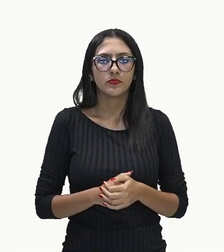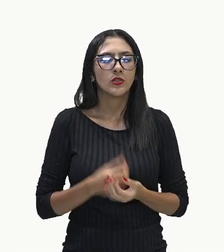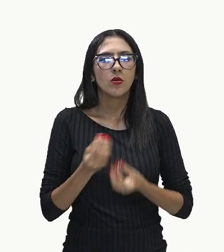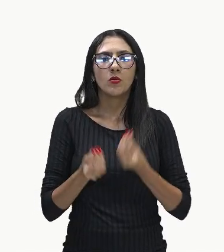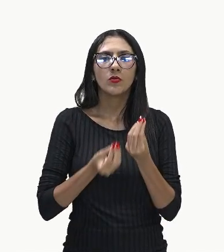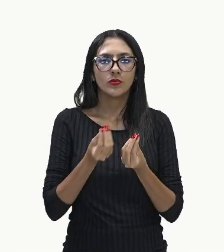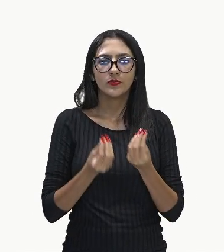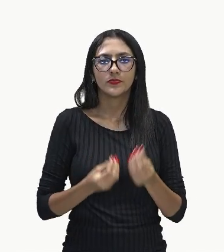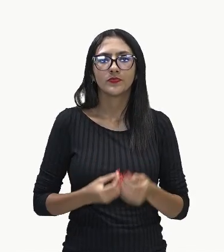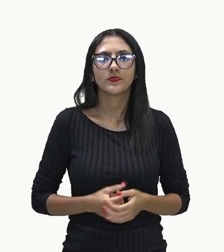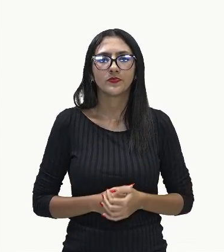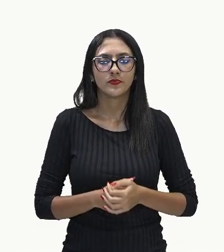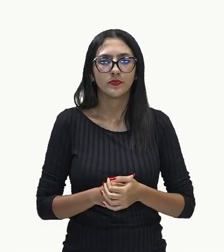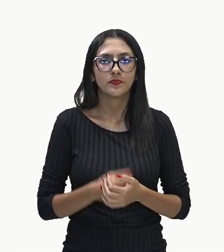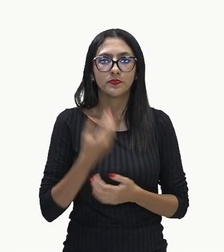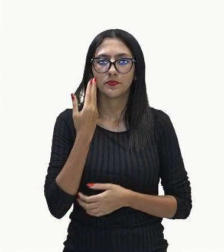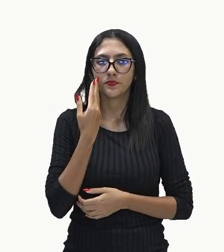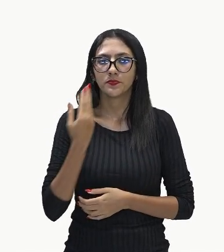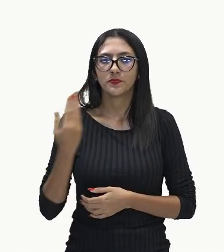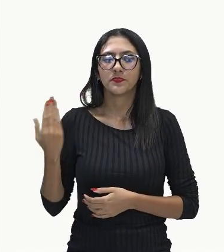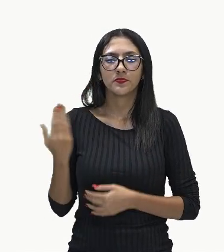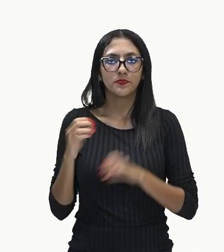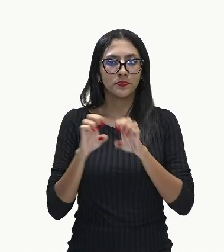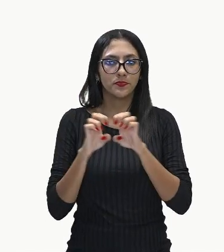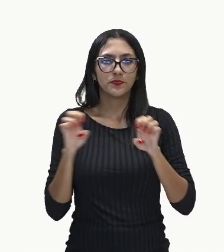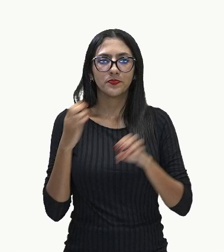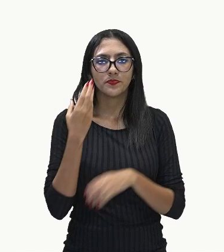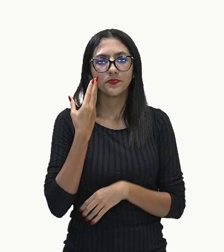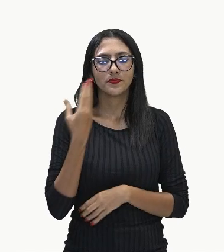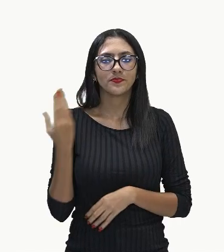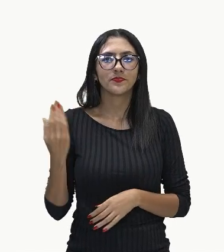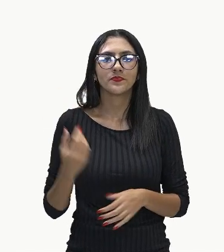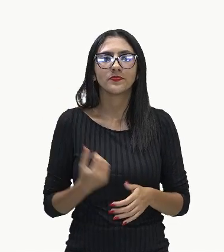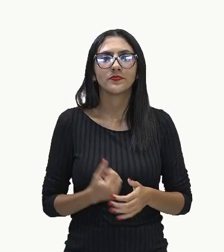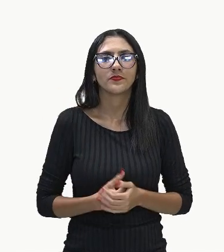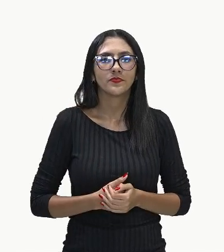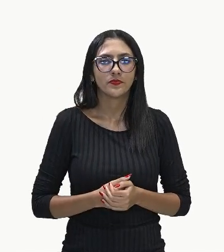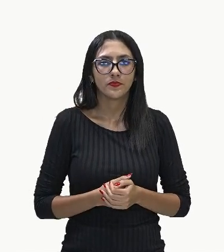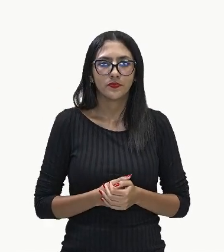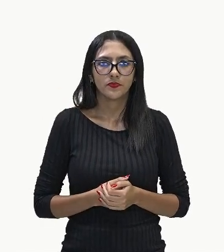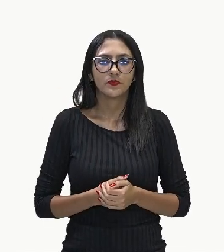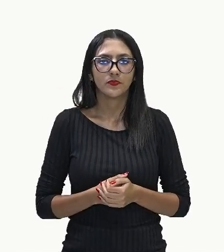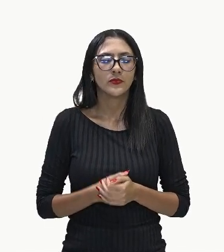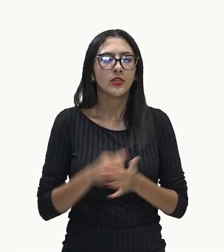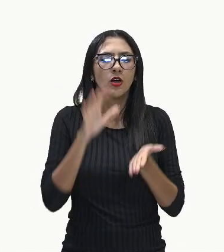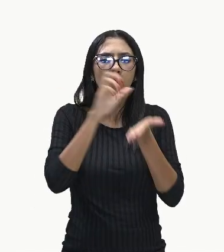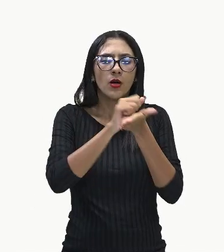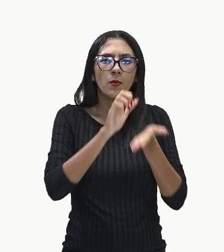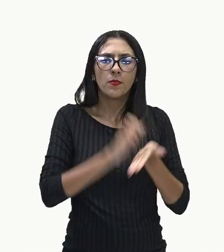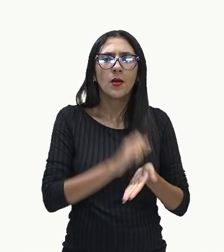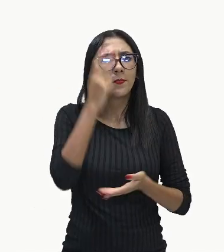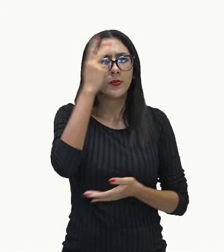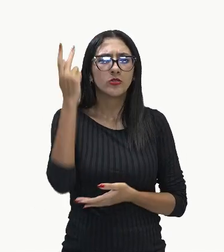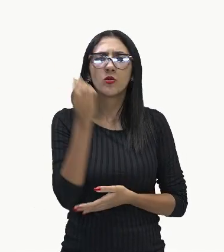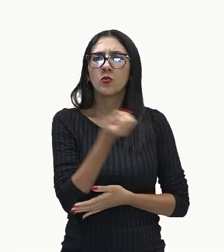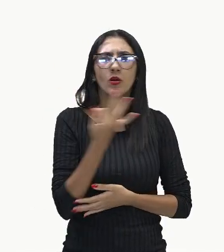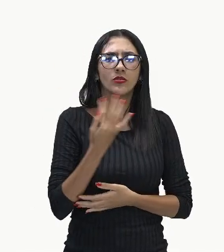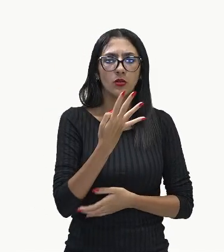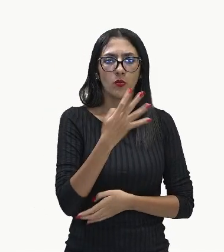isso? Temos aí o nosso cálculo matemático. O número de inscritos no congresso são de